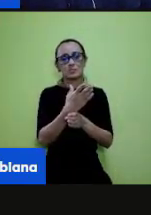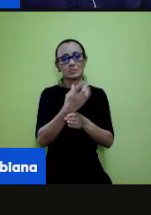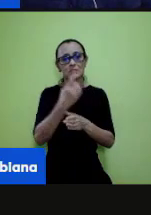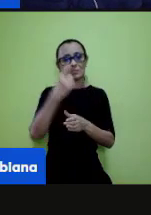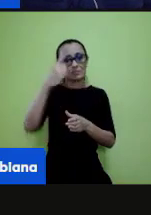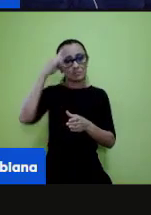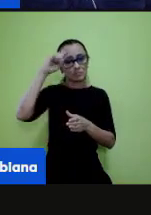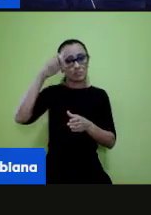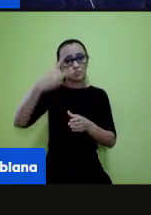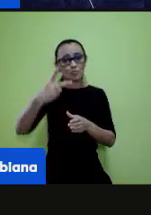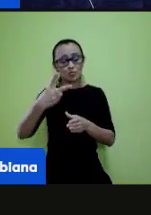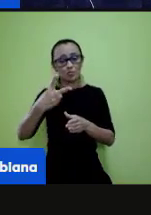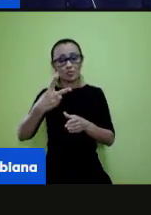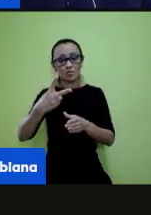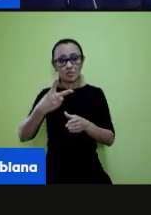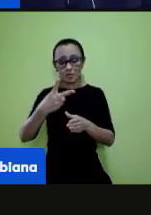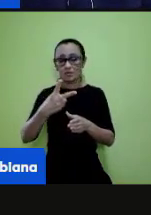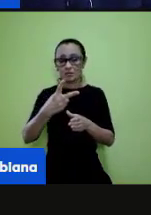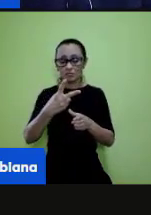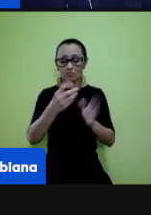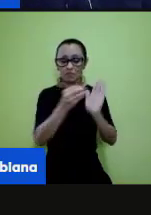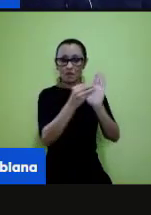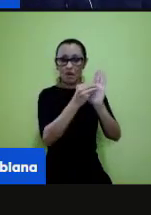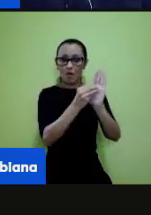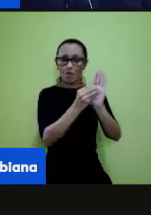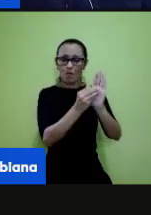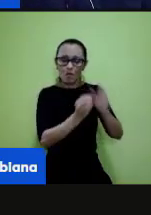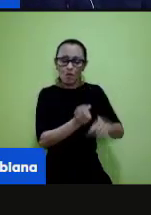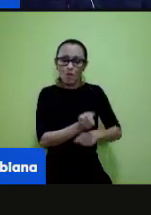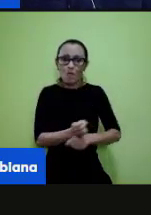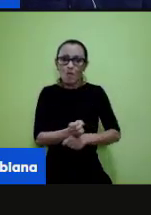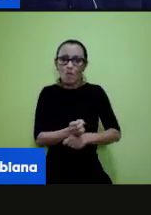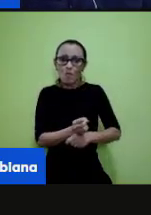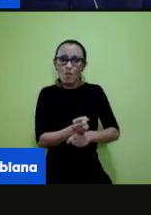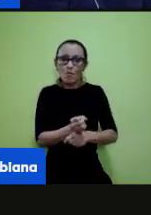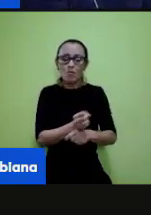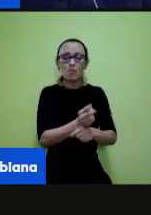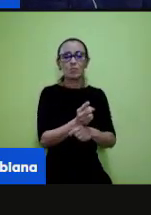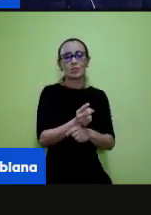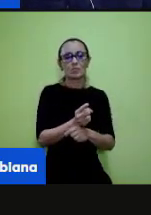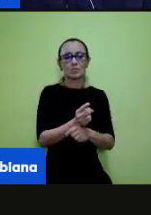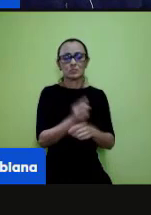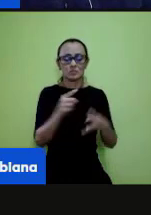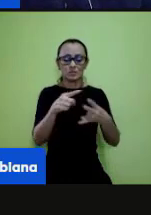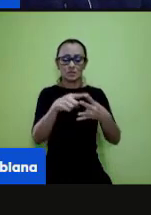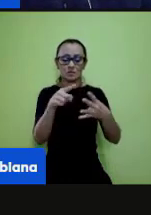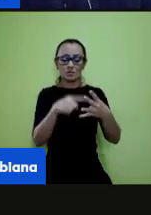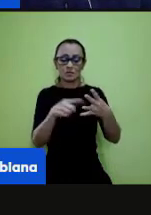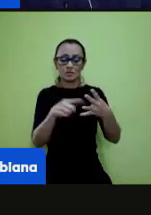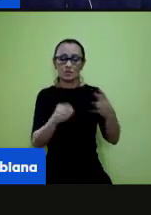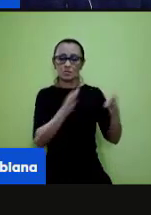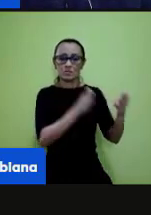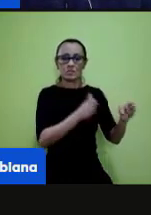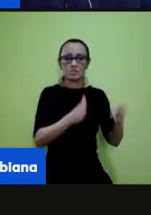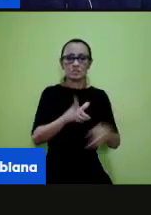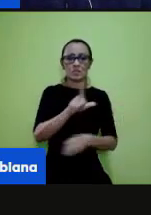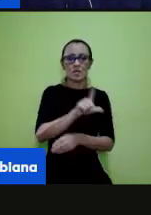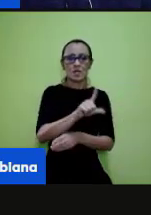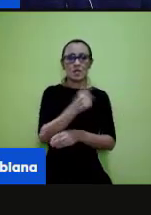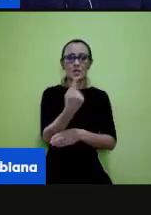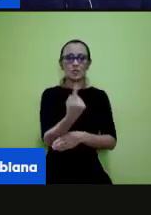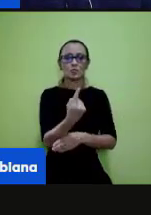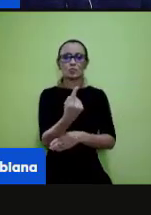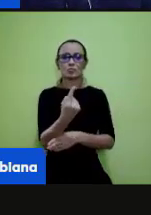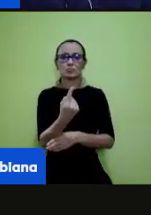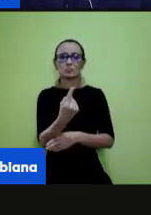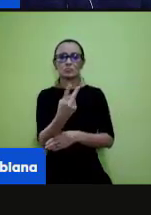se transformam em larvas. Essa larva ela tem 4 estágios ou estadios. L1, L2, L3,